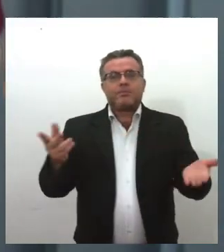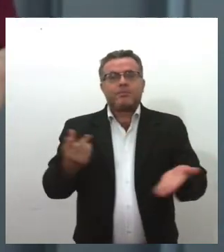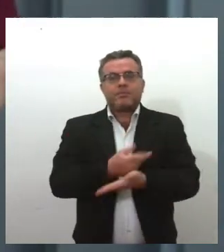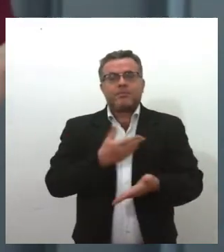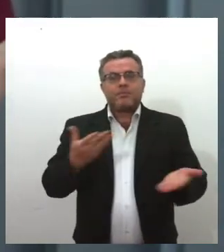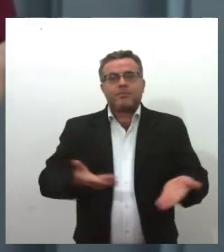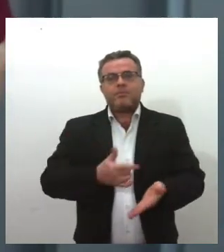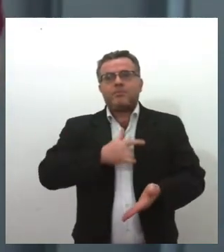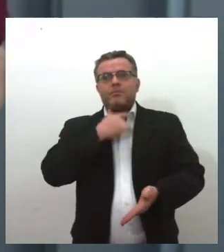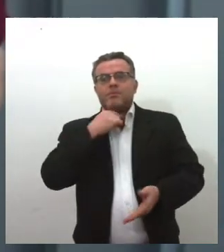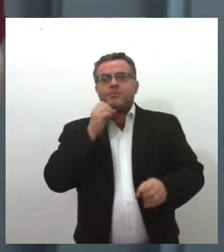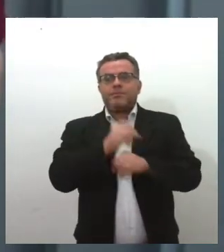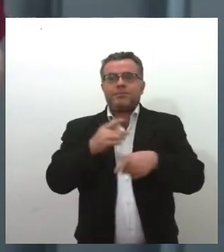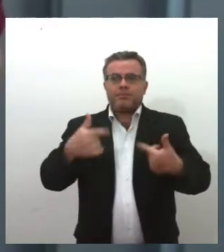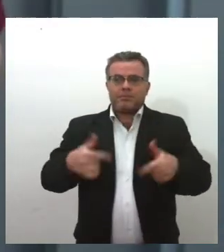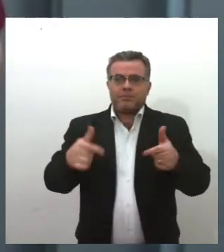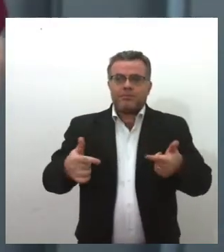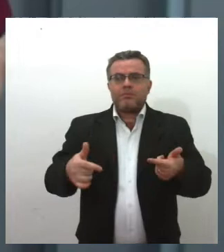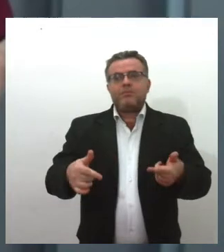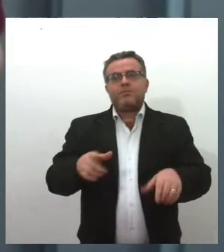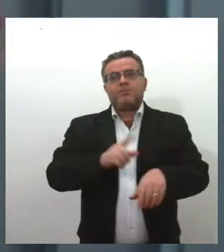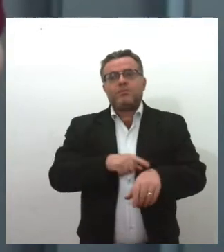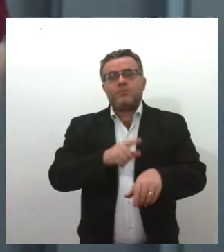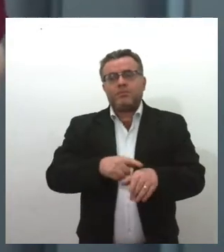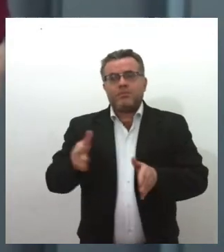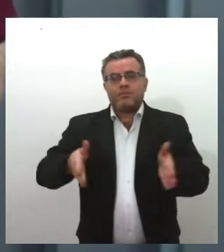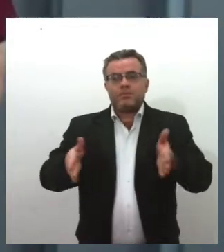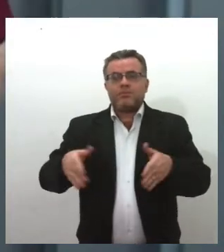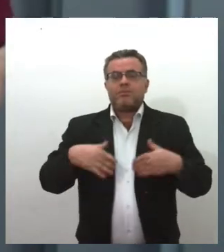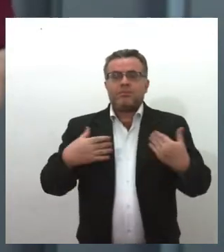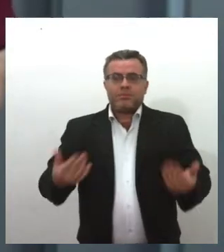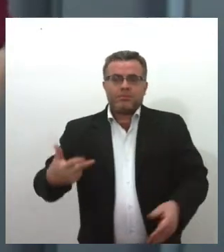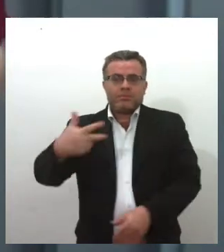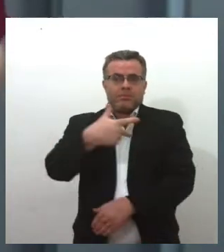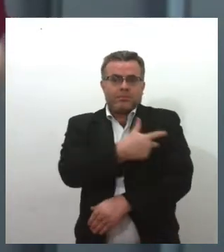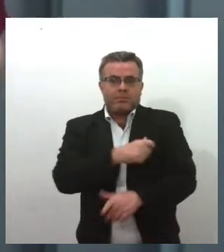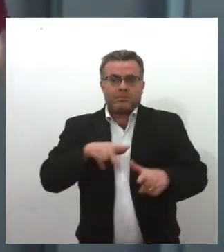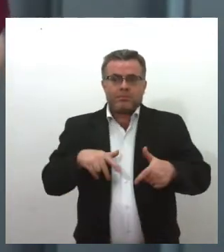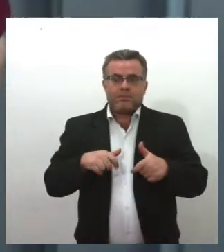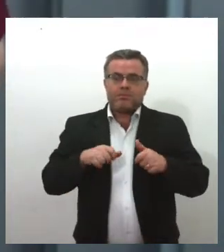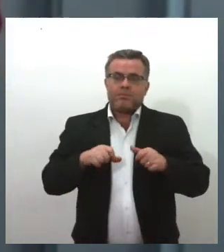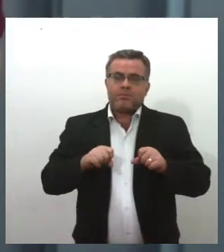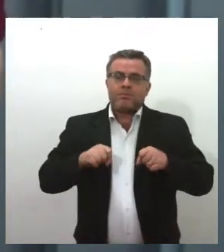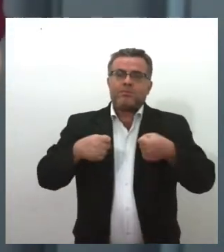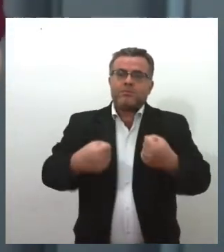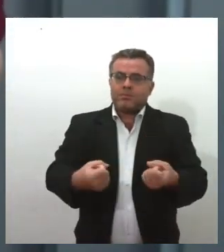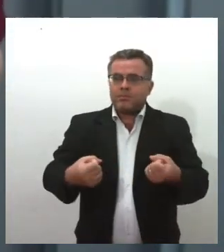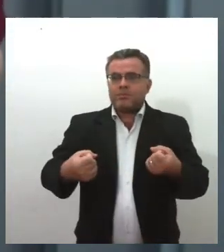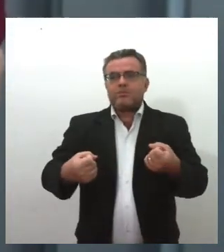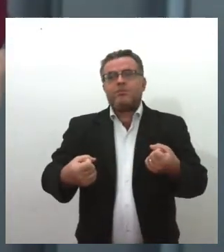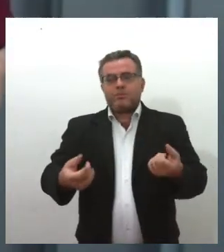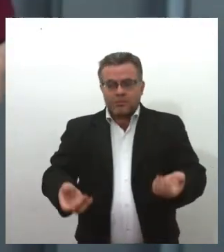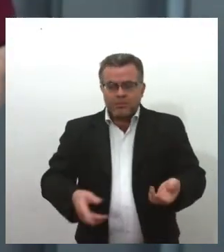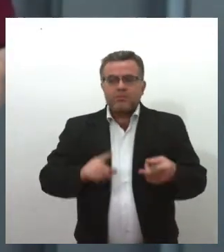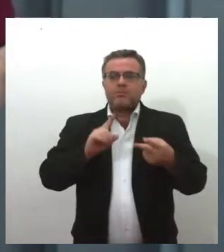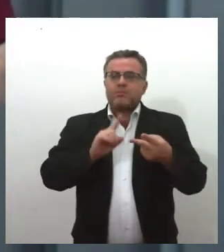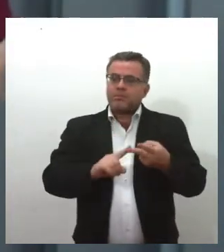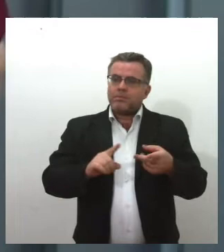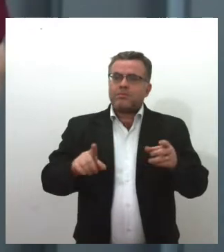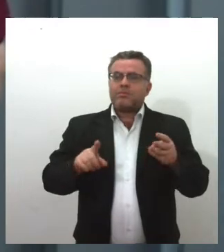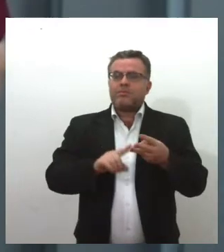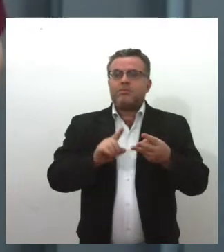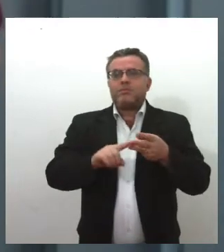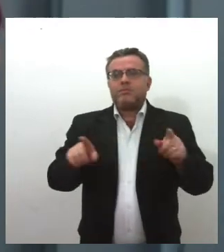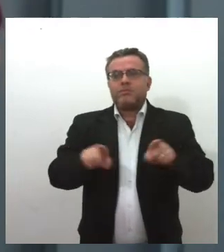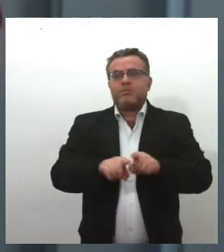comércio de Aracaju. Sergipe amplia dose de reforço da vacina contra a Covid-19. Foi iniciada em Sergipe a campanha do